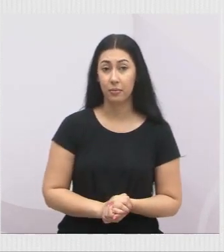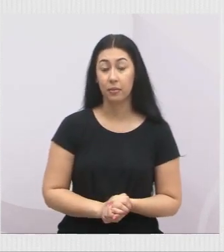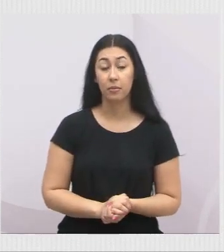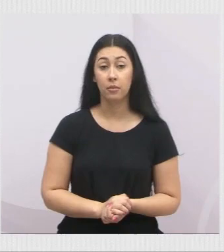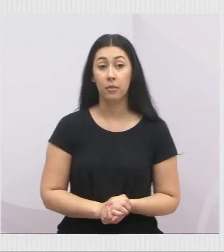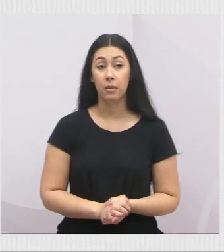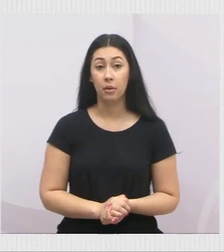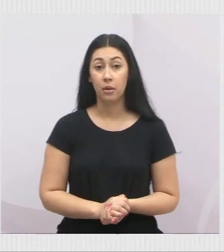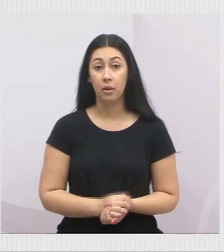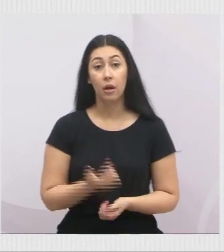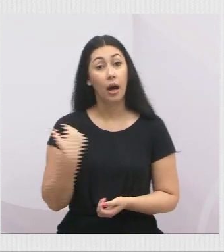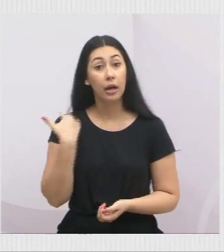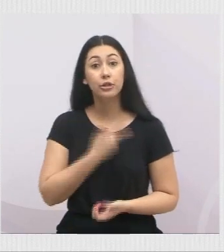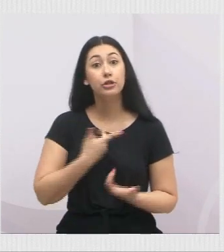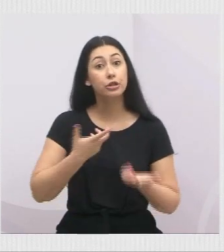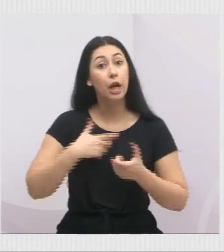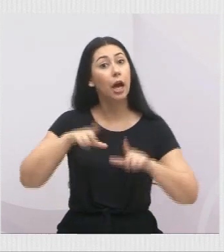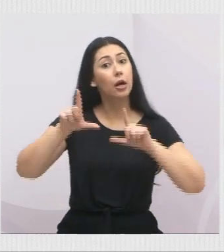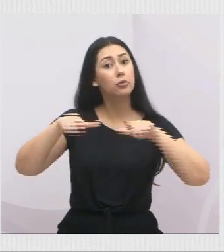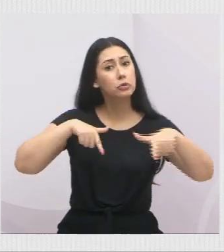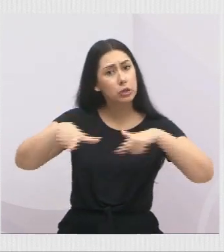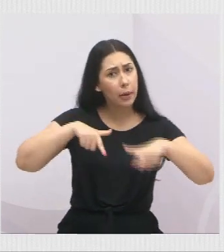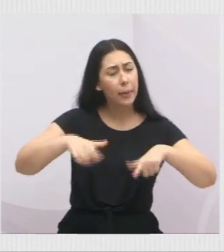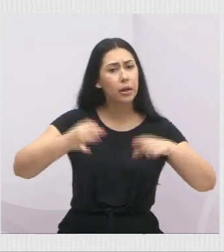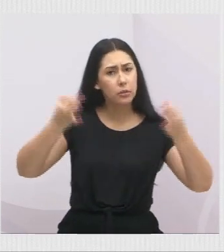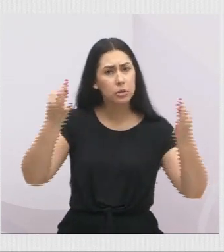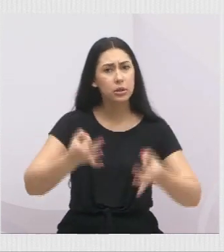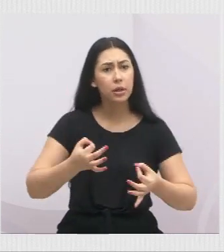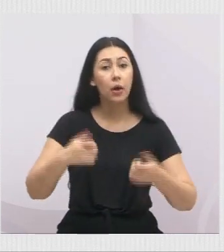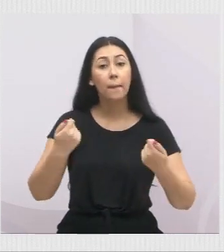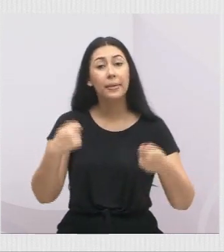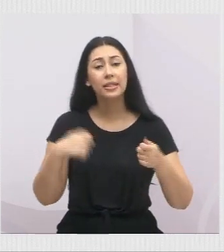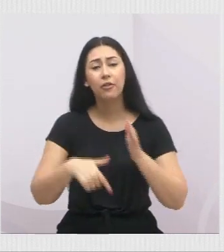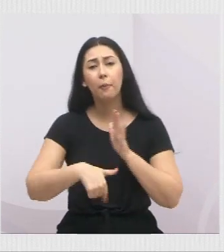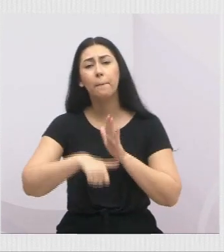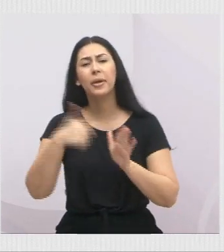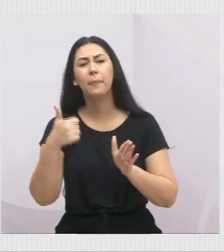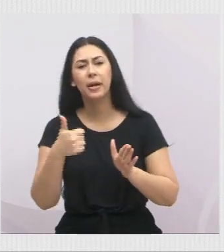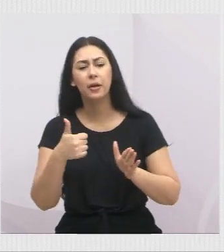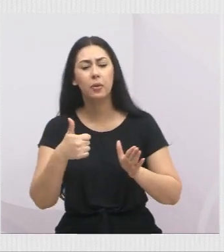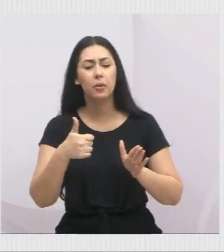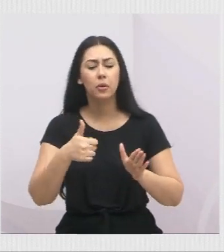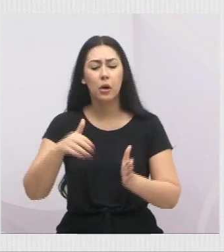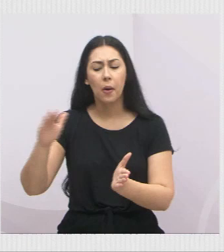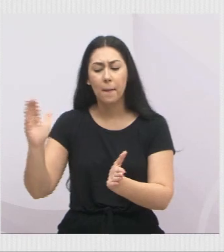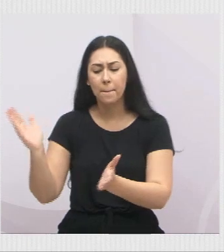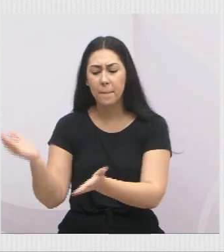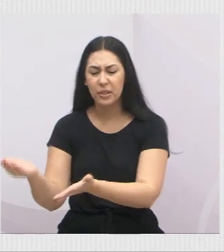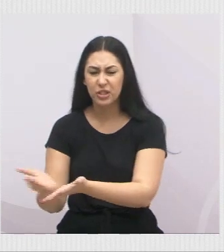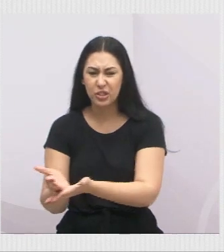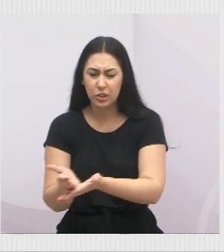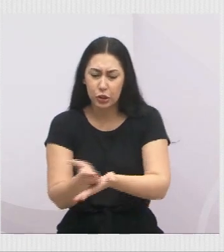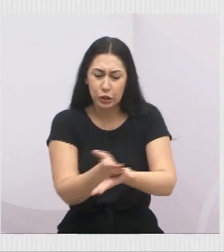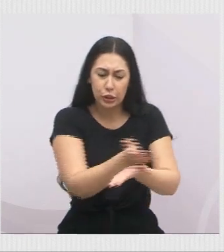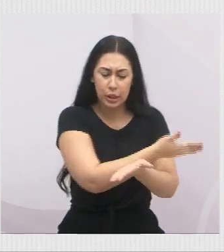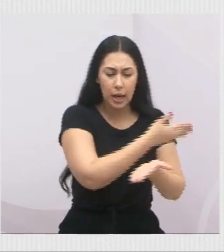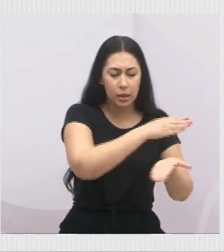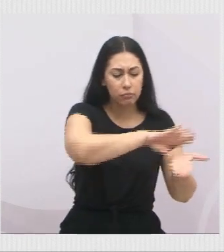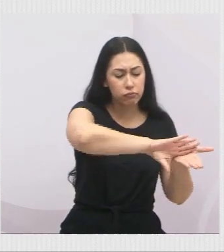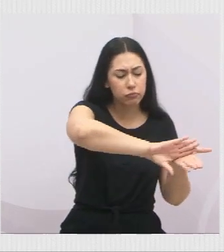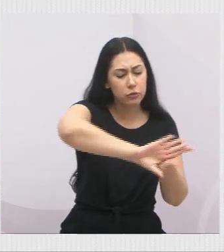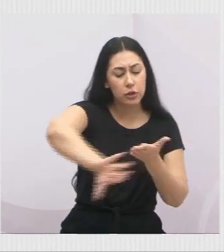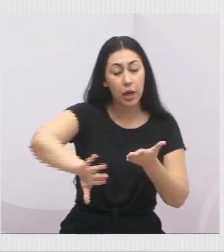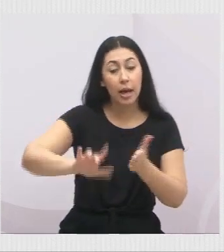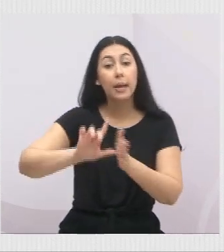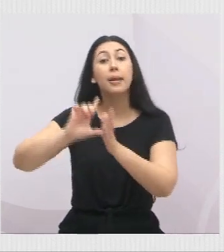queremos que o serviço seja bem feito. O certo seria tirar todo esse material, fazer a troca de solo, compactar e aí depois você asfaltar. Ou